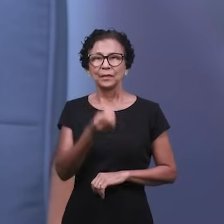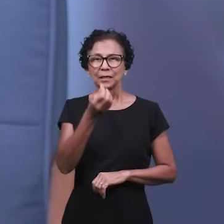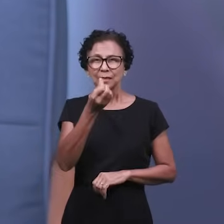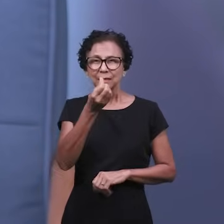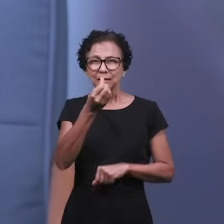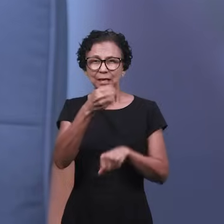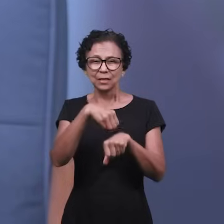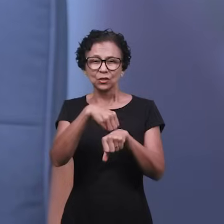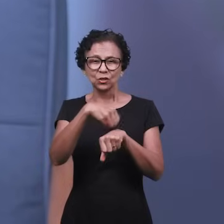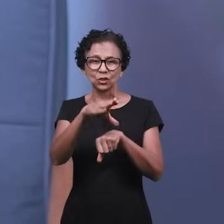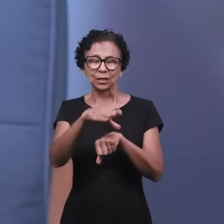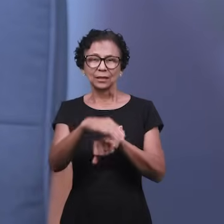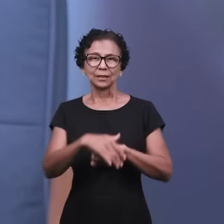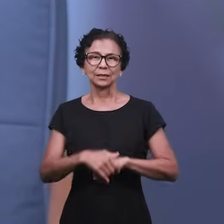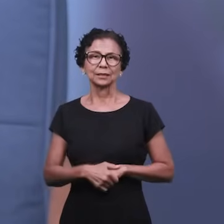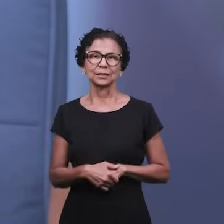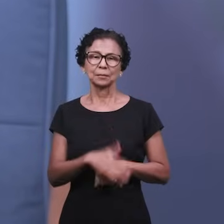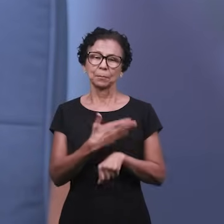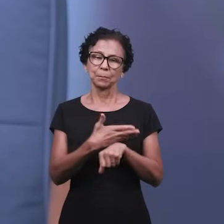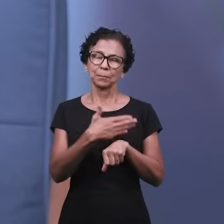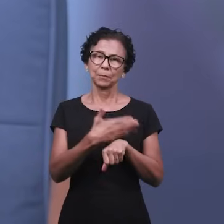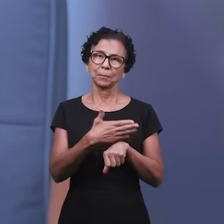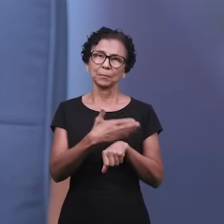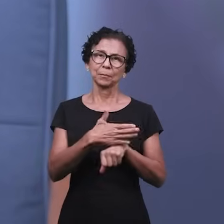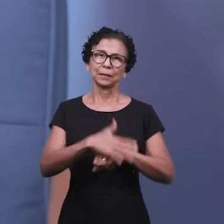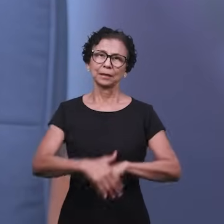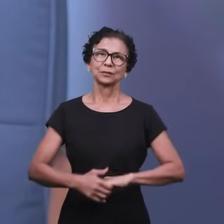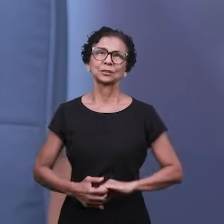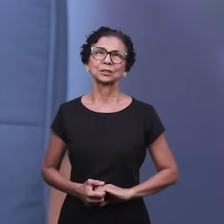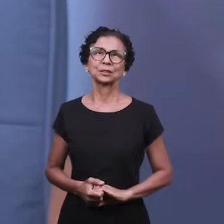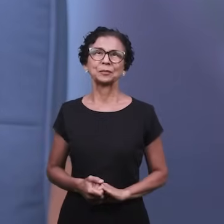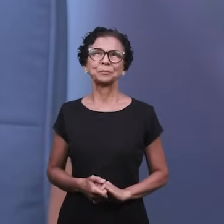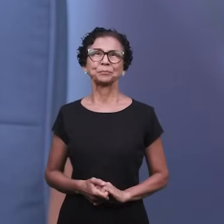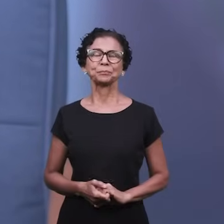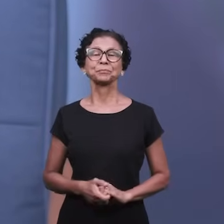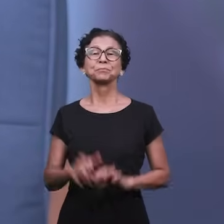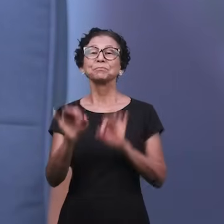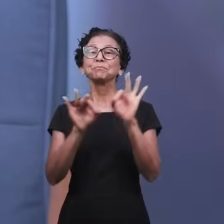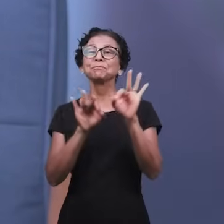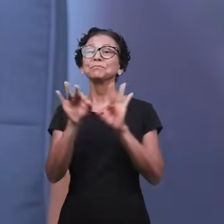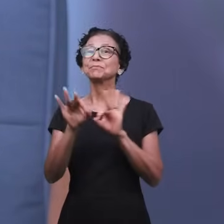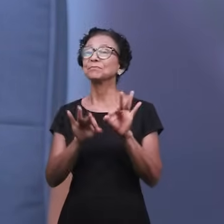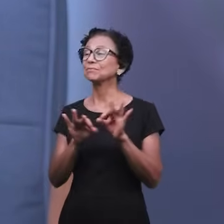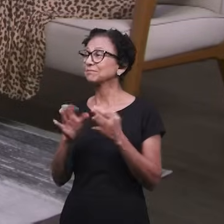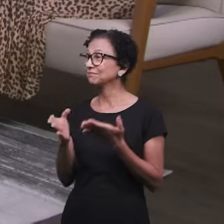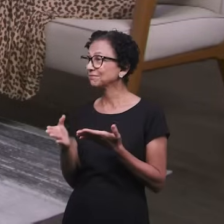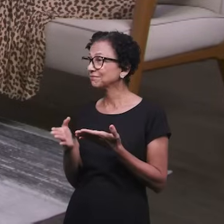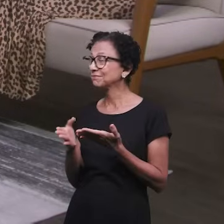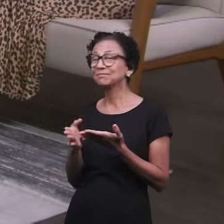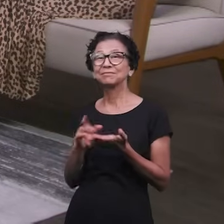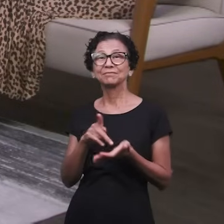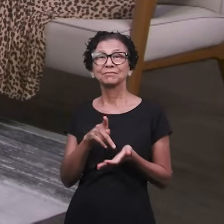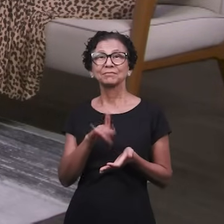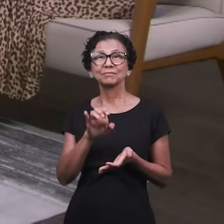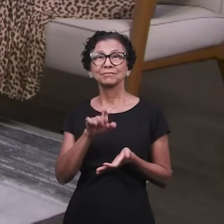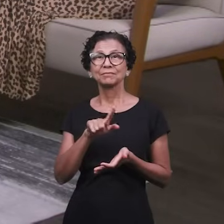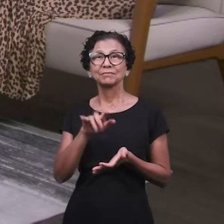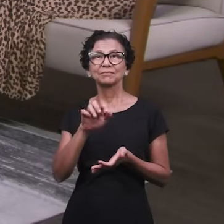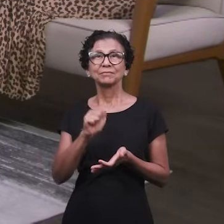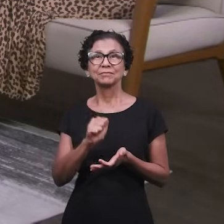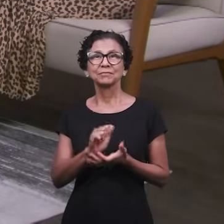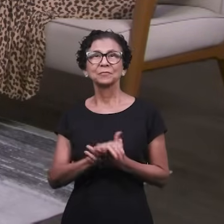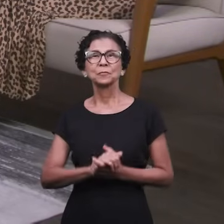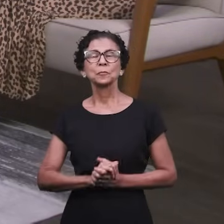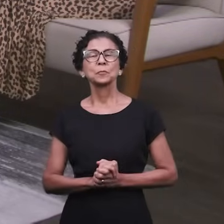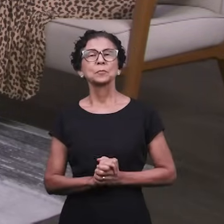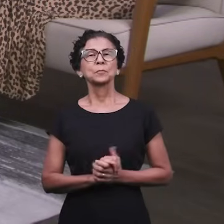dicas práticas para vocês colocarem em casa, em prática essa organização, né, Kézia? Olha, qual nós é a trouxemos primeira?